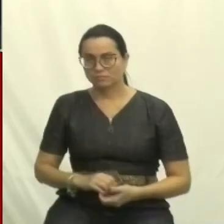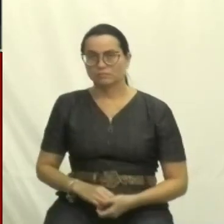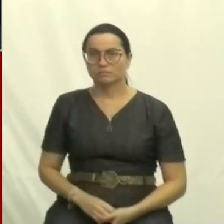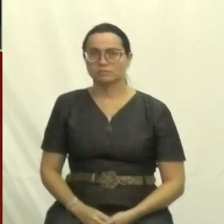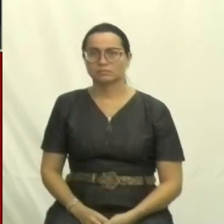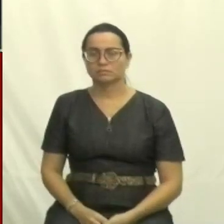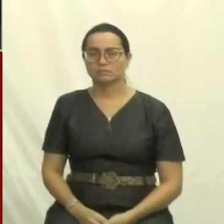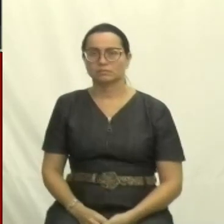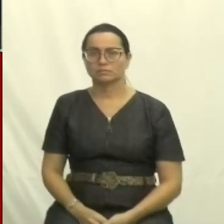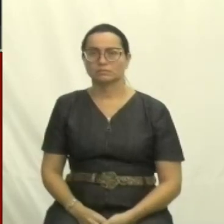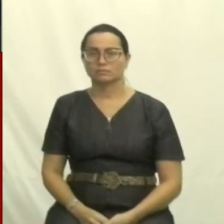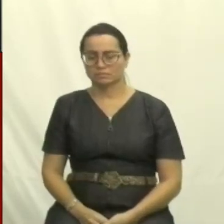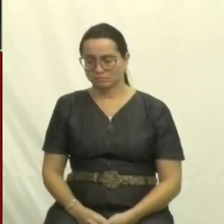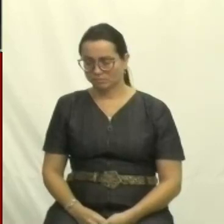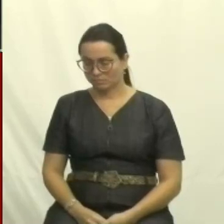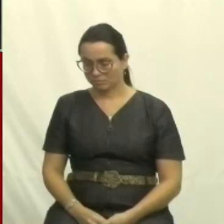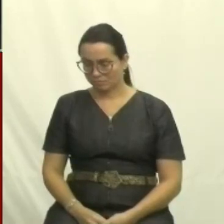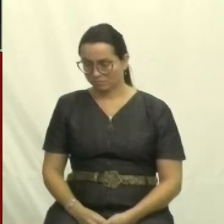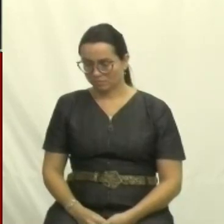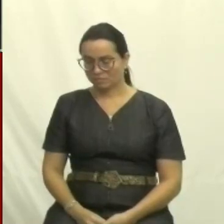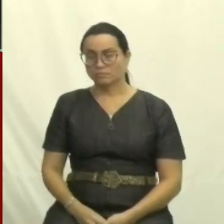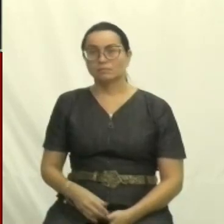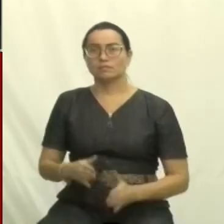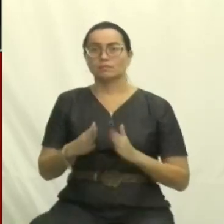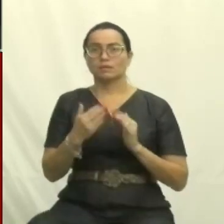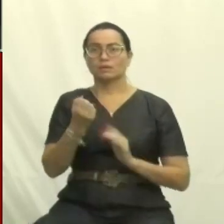unanimidade. Requerimento